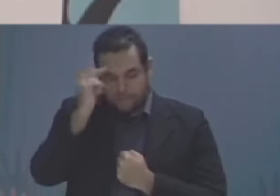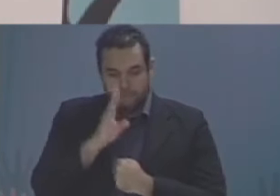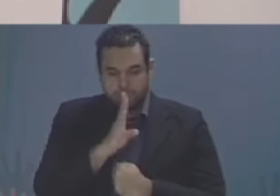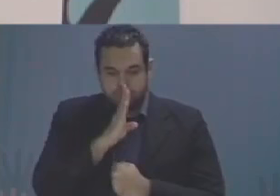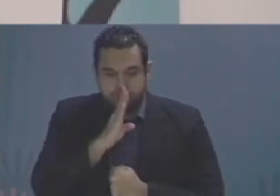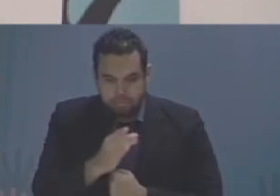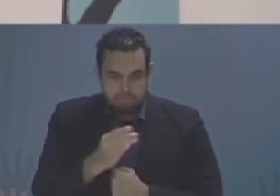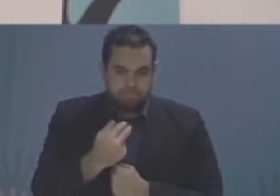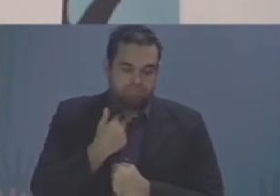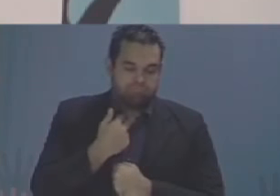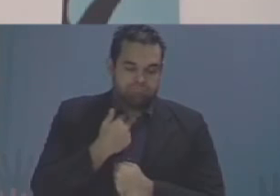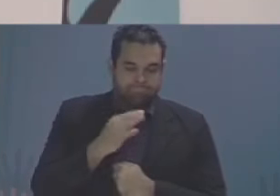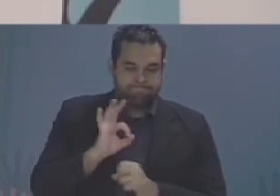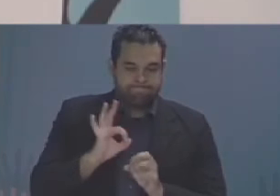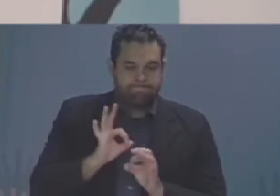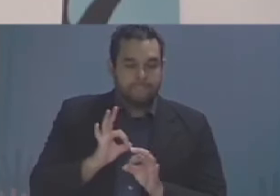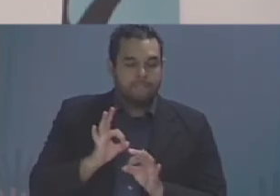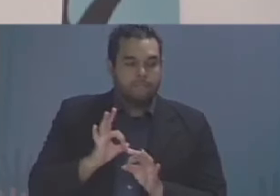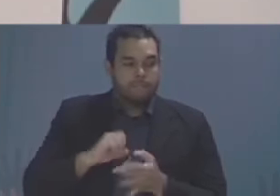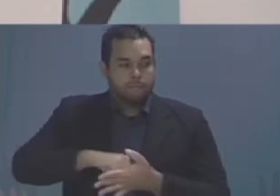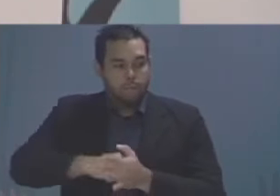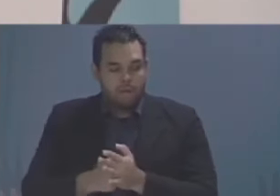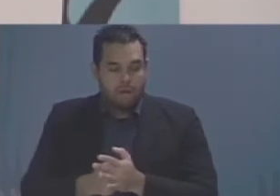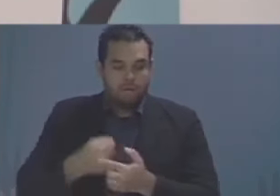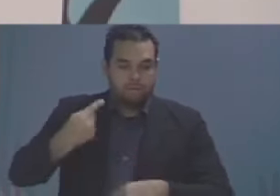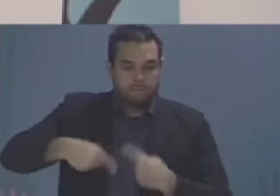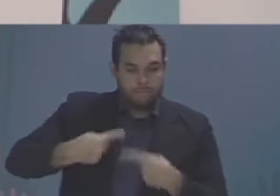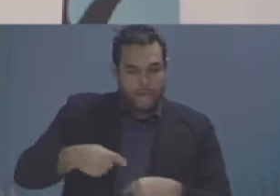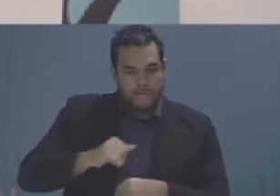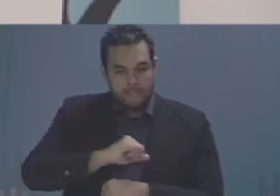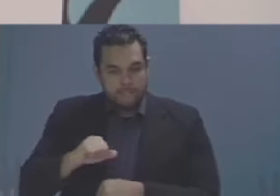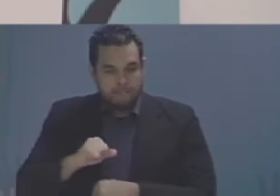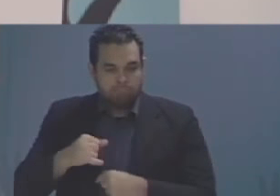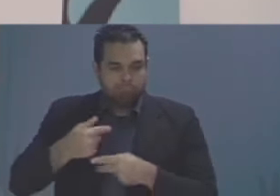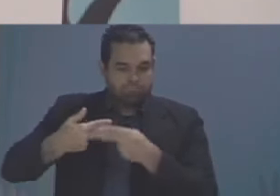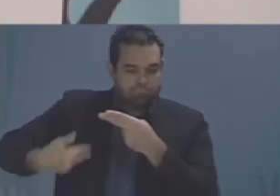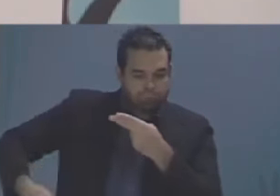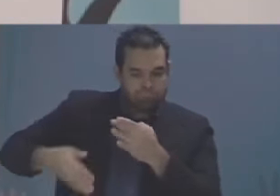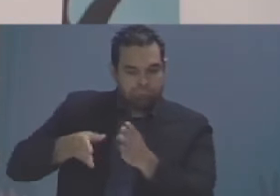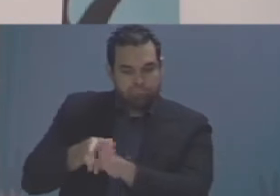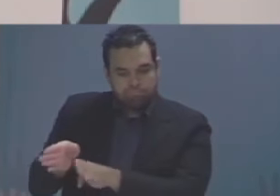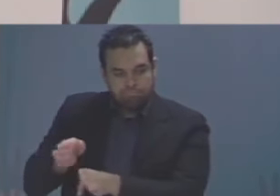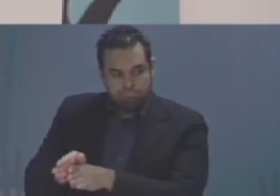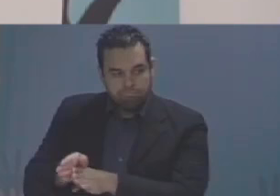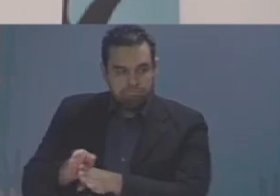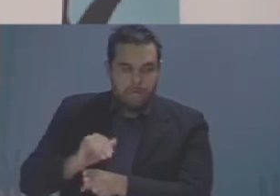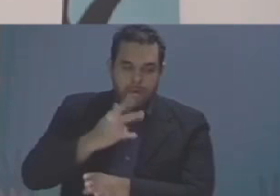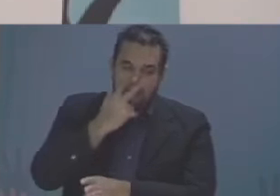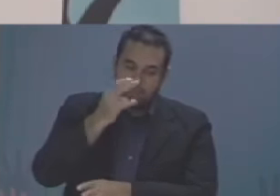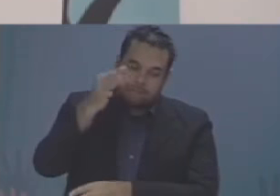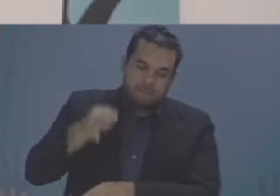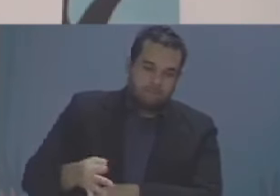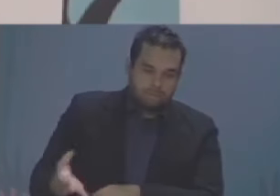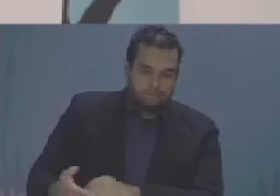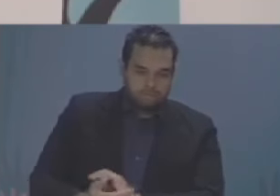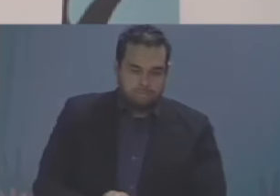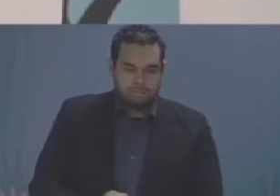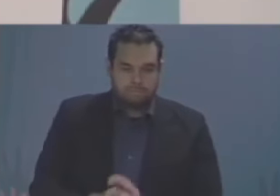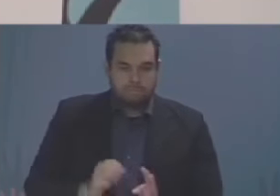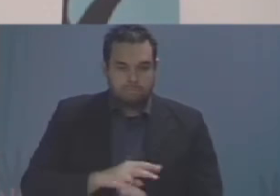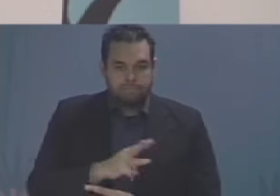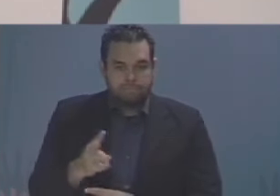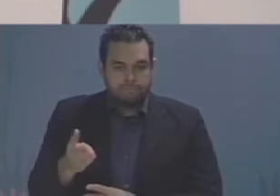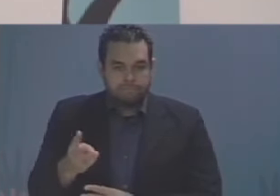consideradas inoportunas e suspender o debate, além de fazer outros encaminhamentos que julgar apropriados.